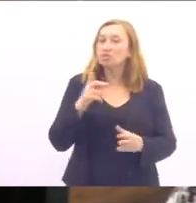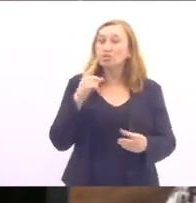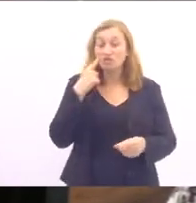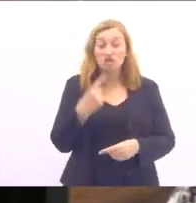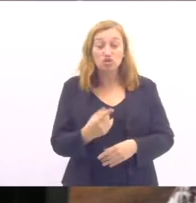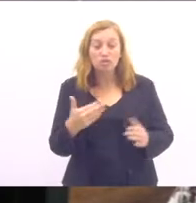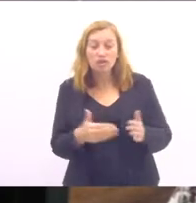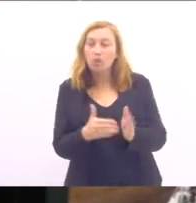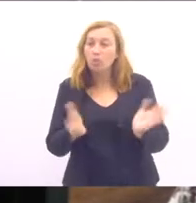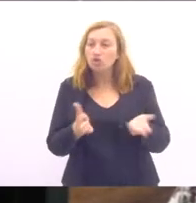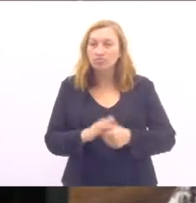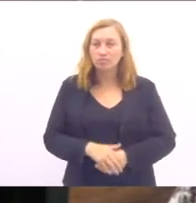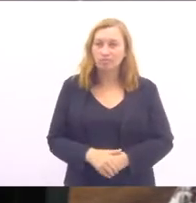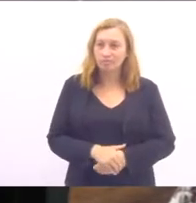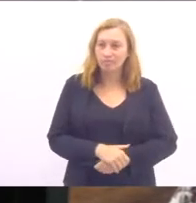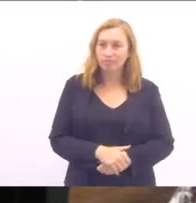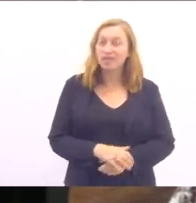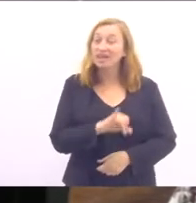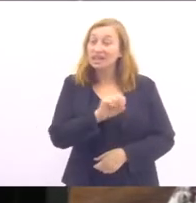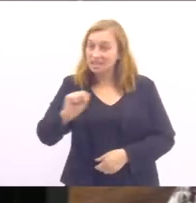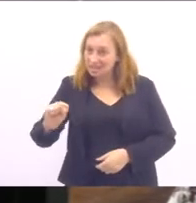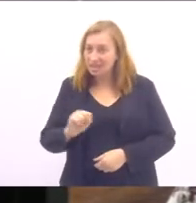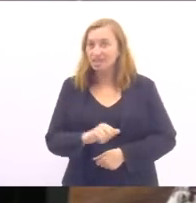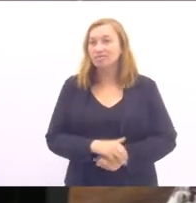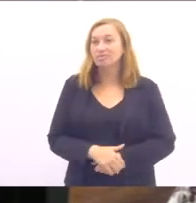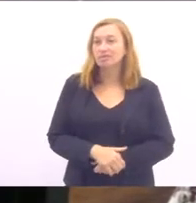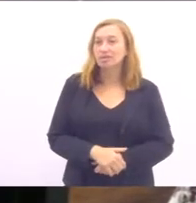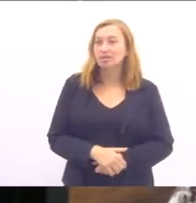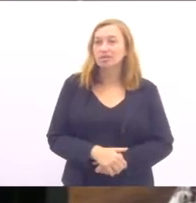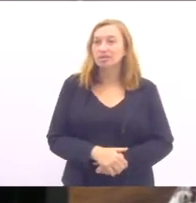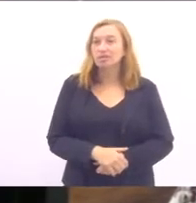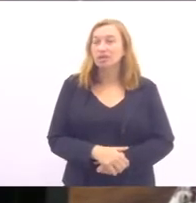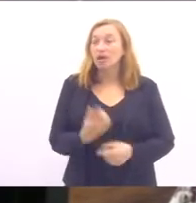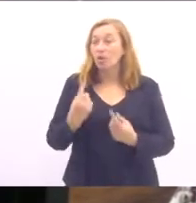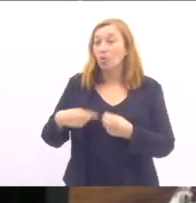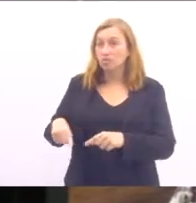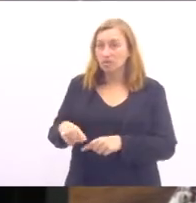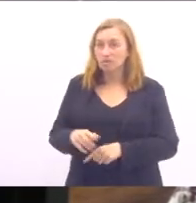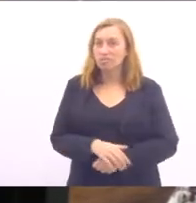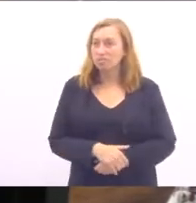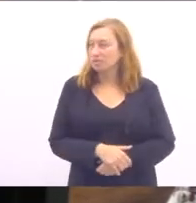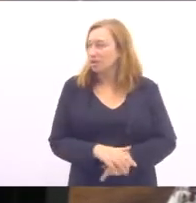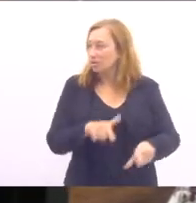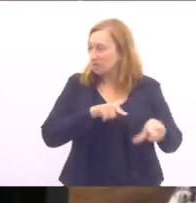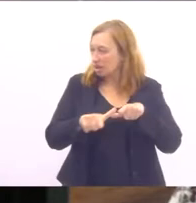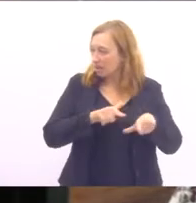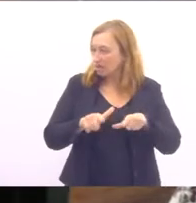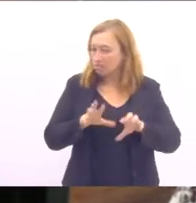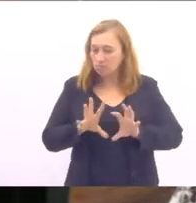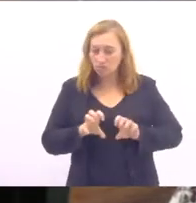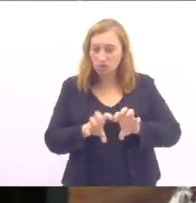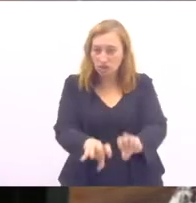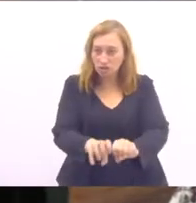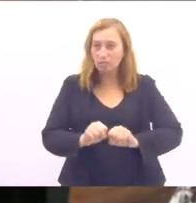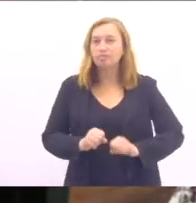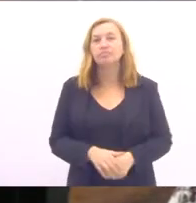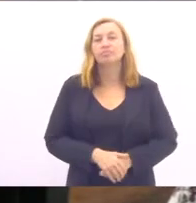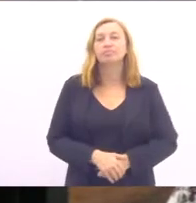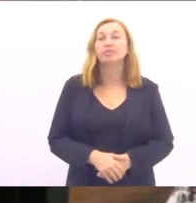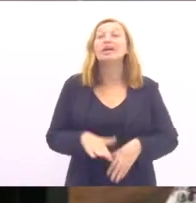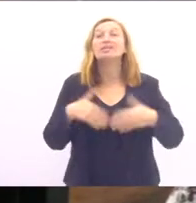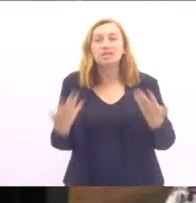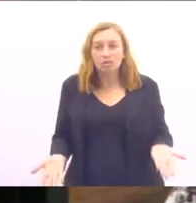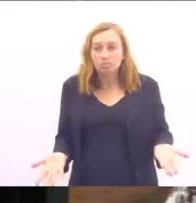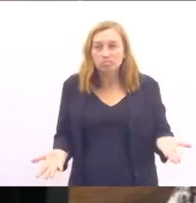hoje nas CEAS é oposição ao trabalho dos catadores.